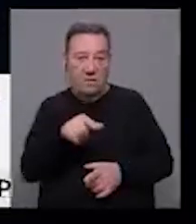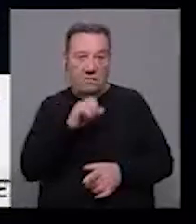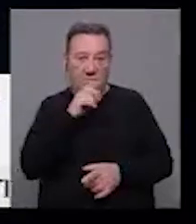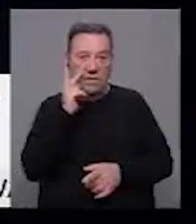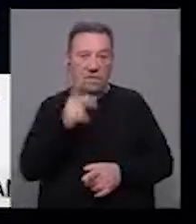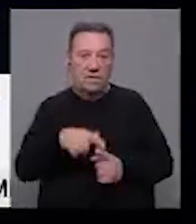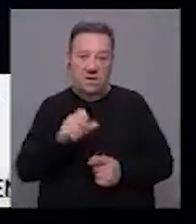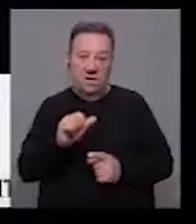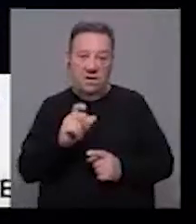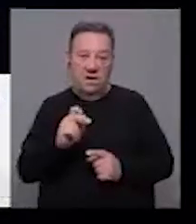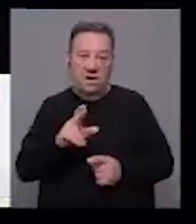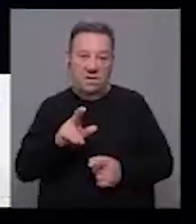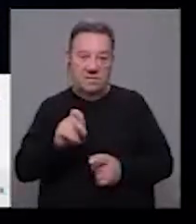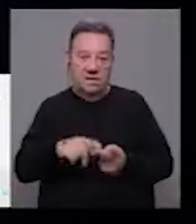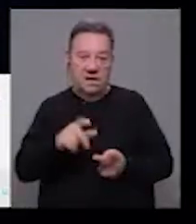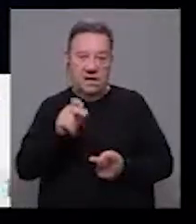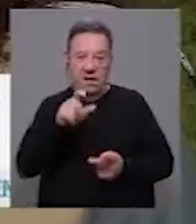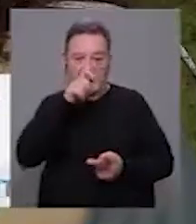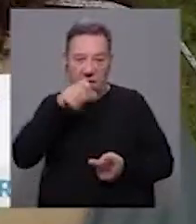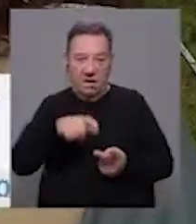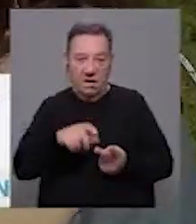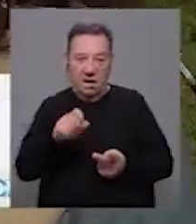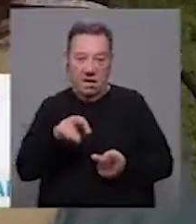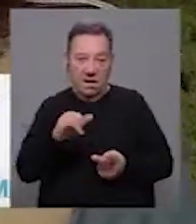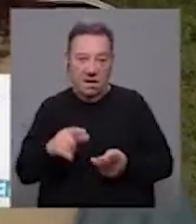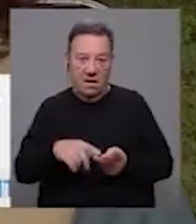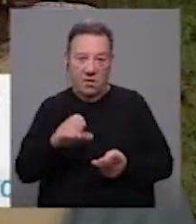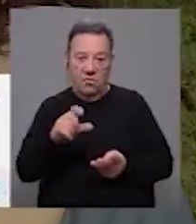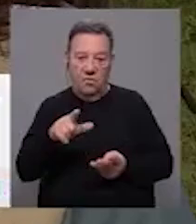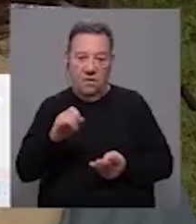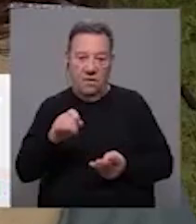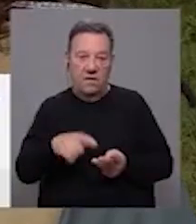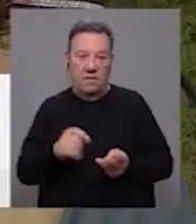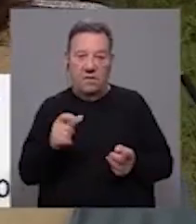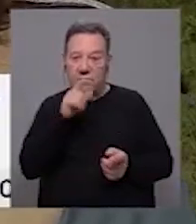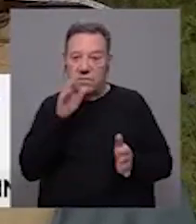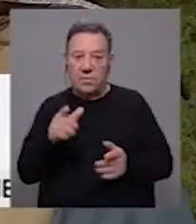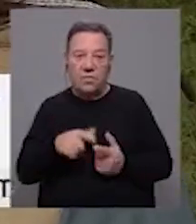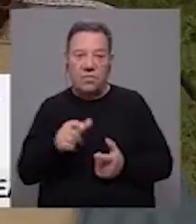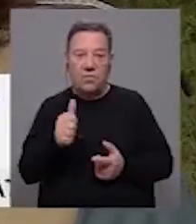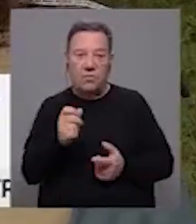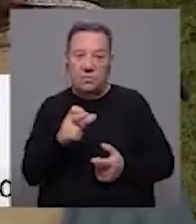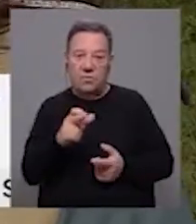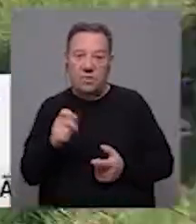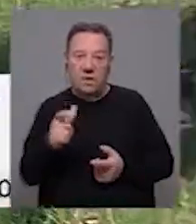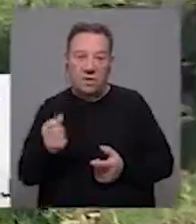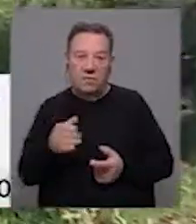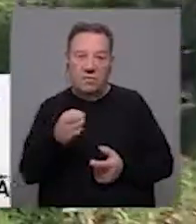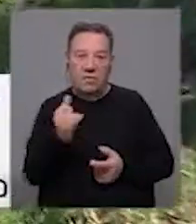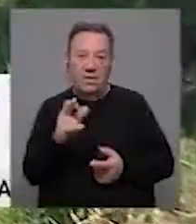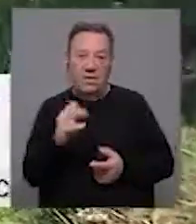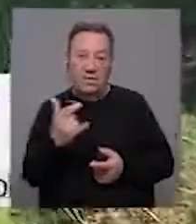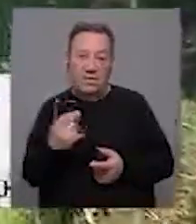ver garças, águias, colhereiros, pequenas limícolas, como os borrelhos, os pilritos.